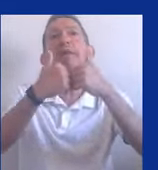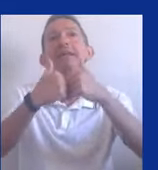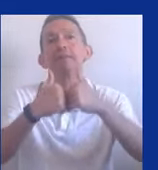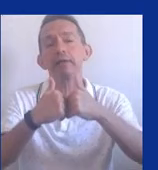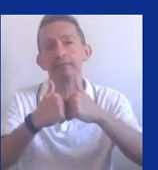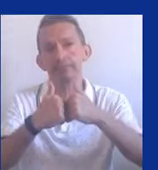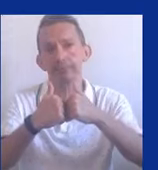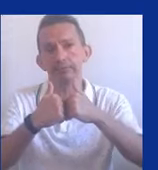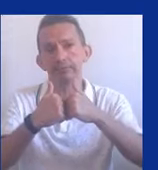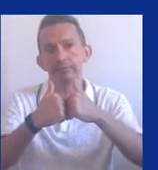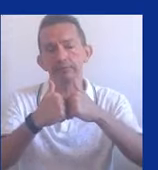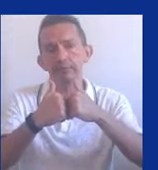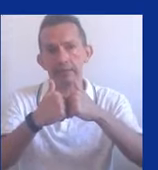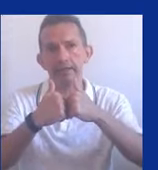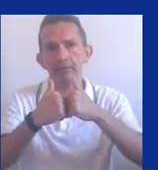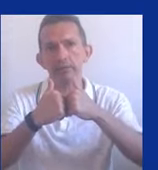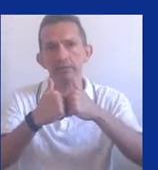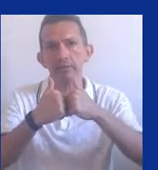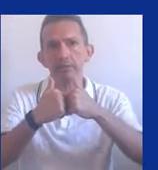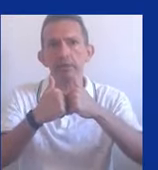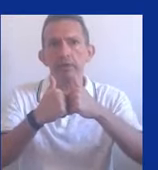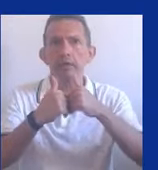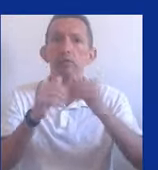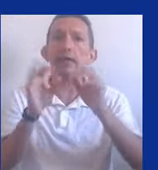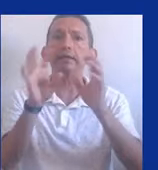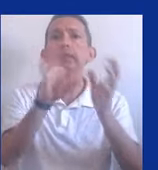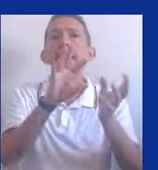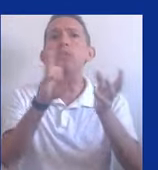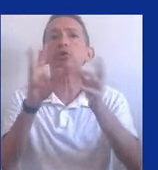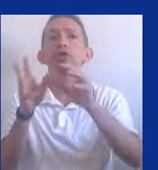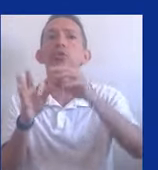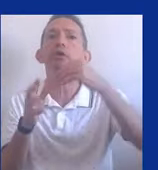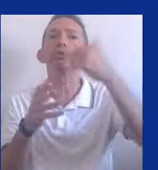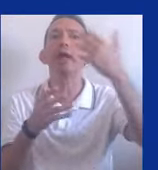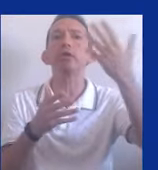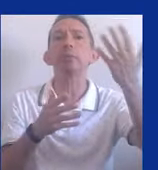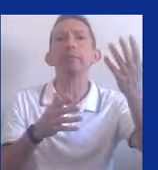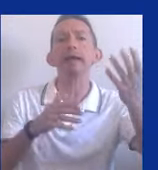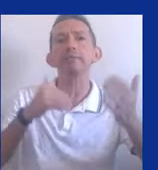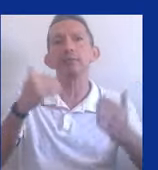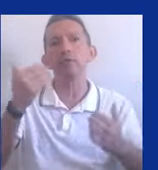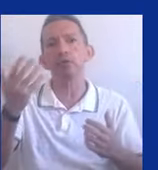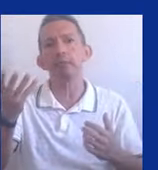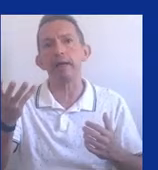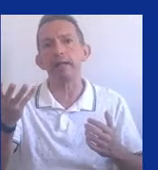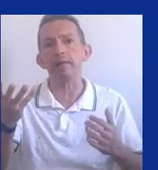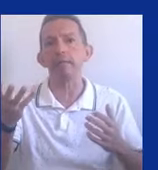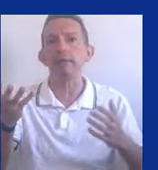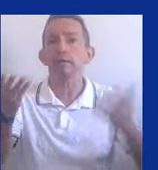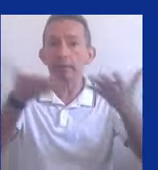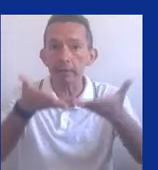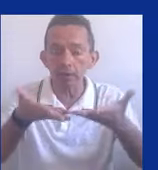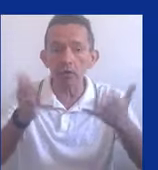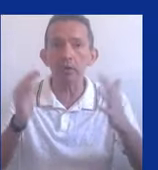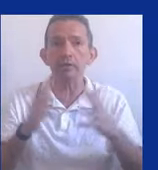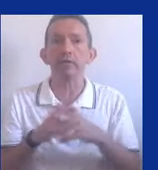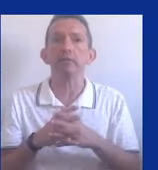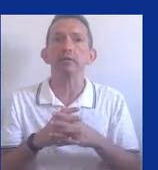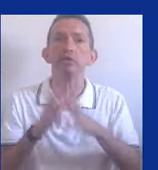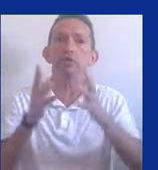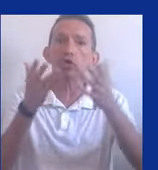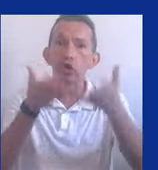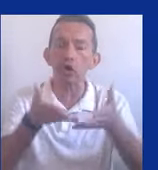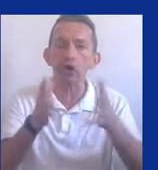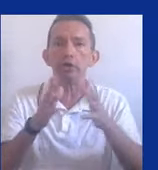de endoplasma. Tá certo? De que é constituído o ectoplasma e o endoplasma? Da mesma